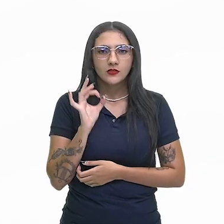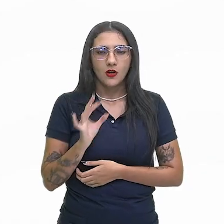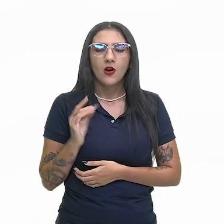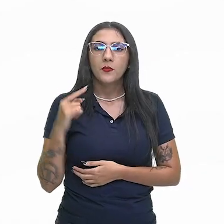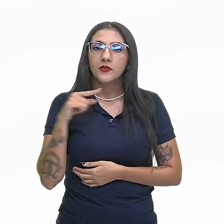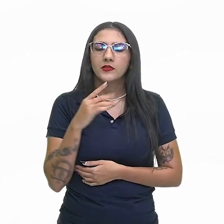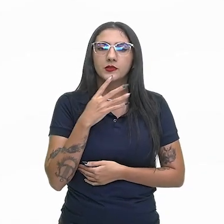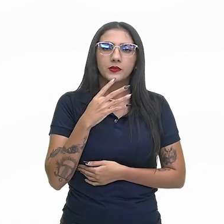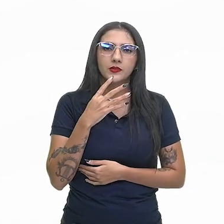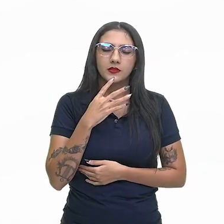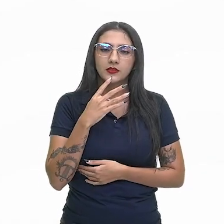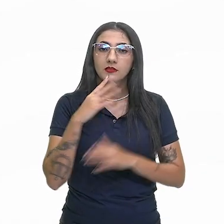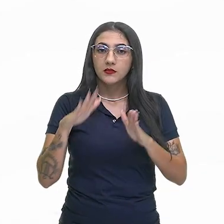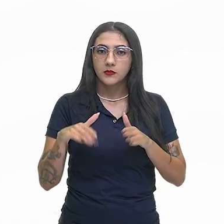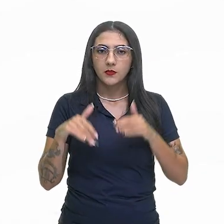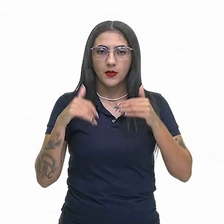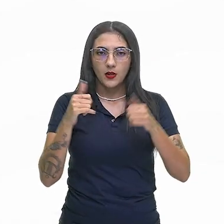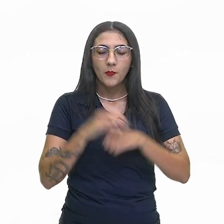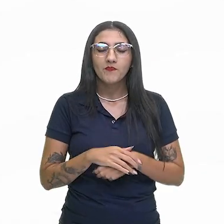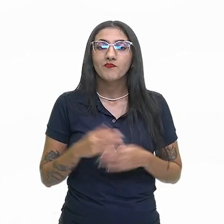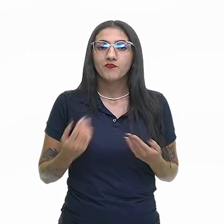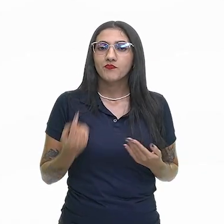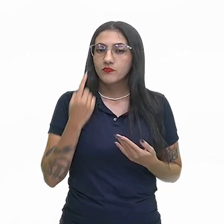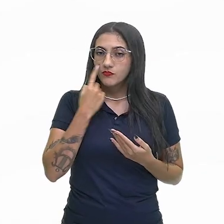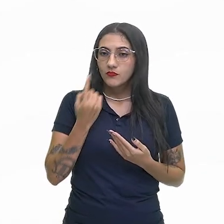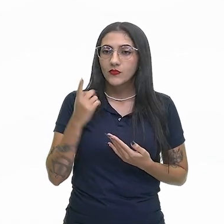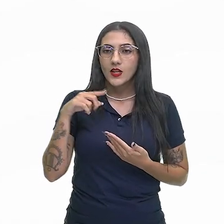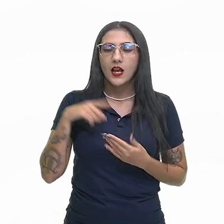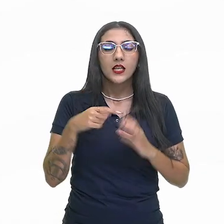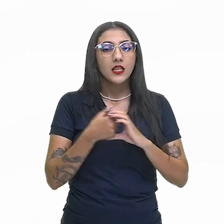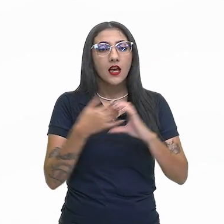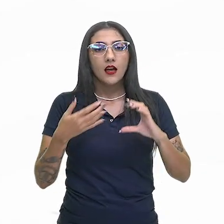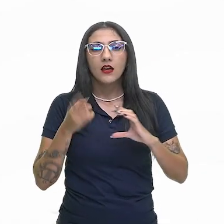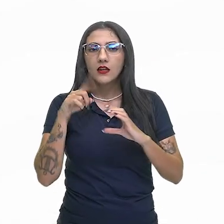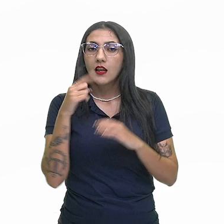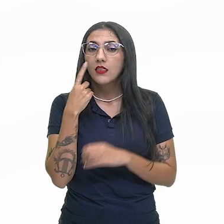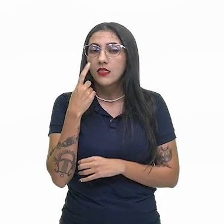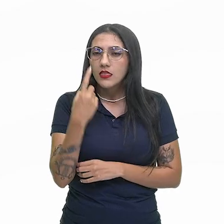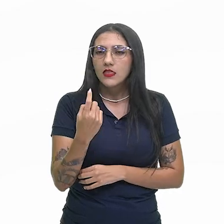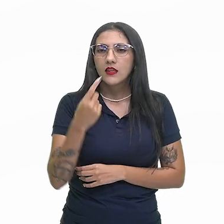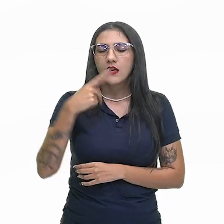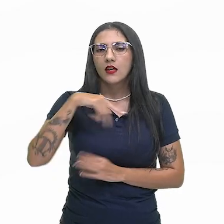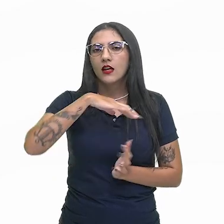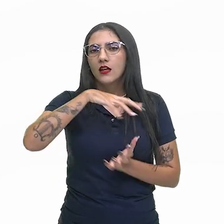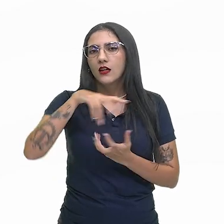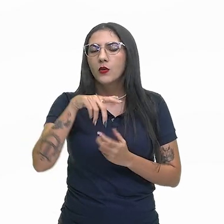né? A gente tem, então, pessoal, uma característica interessante no nosso planeta, que no